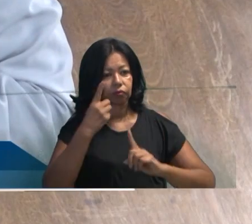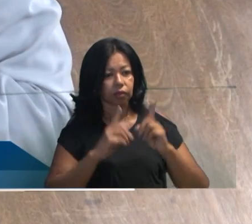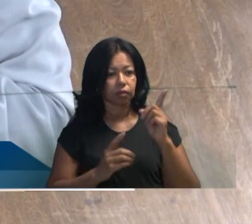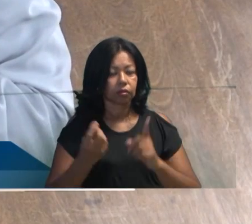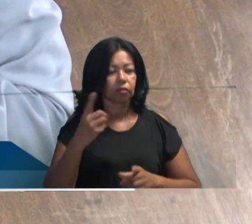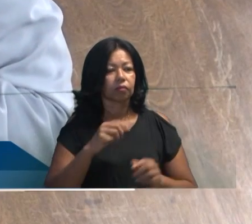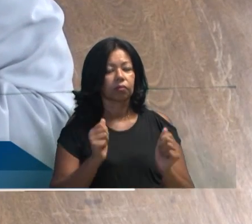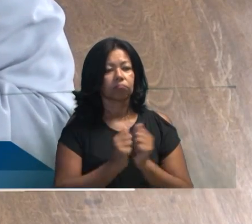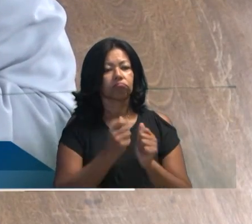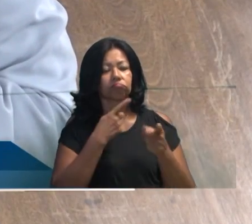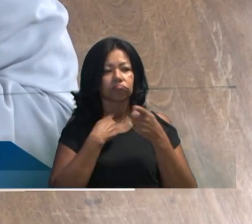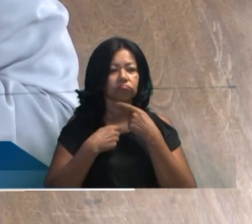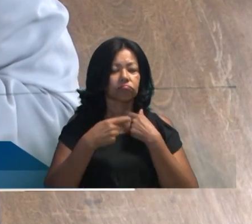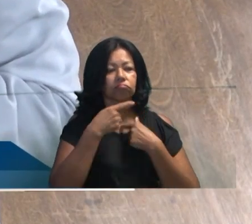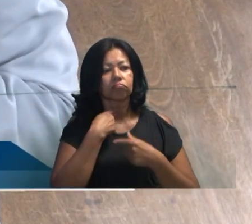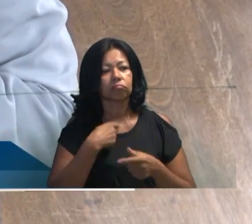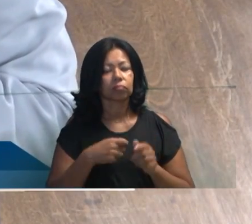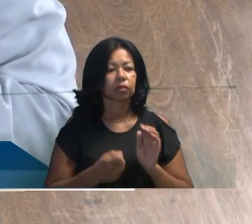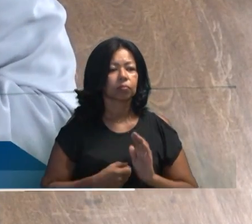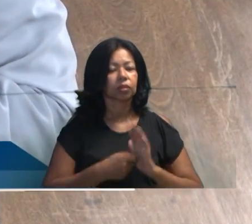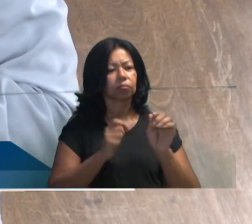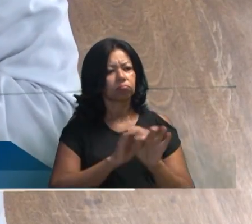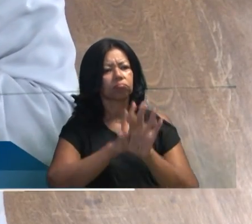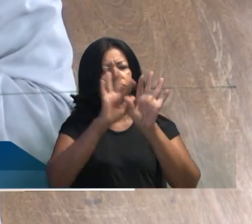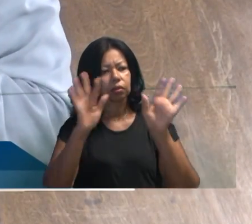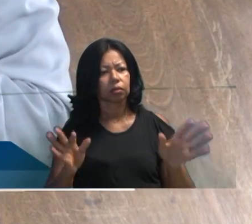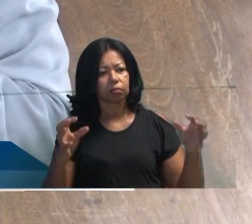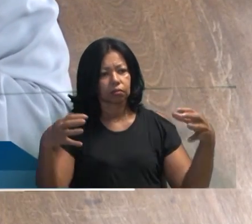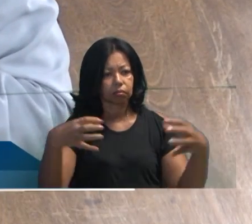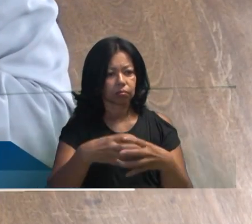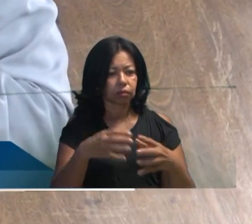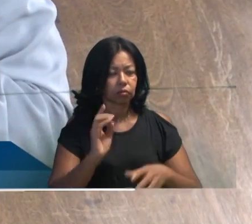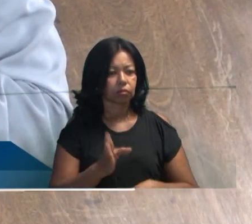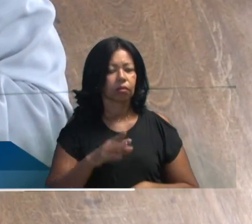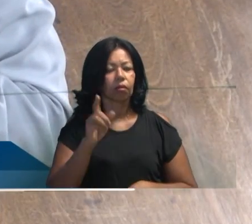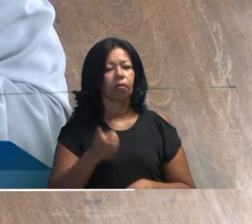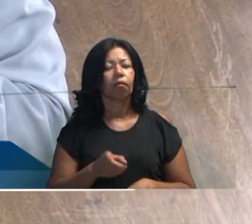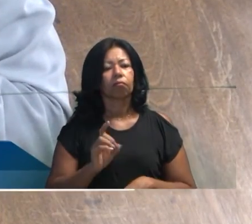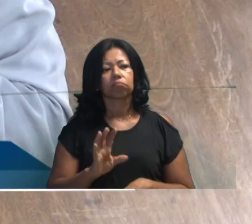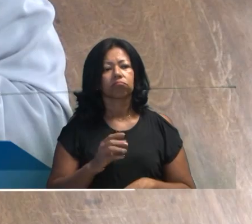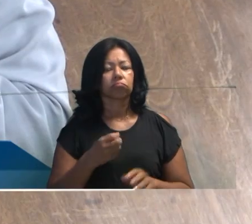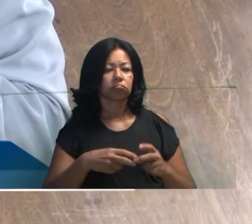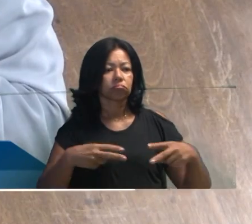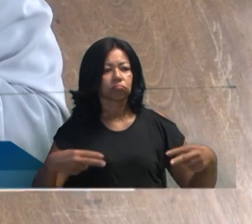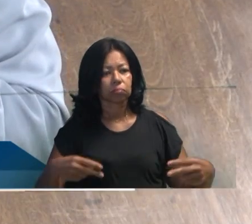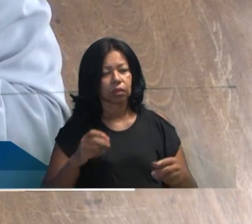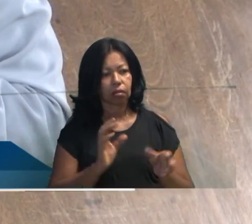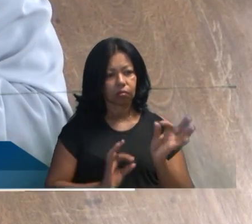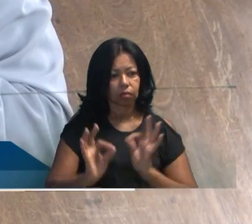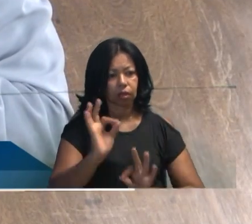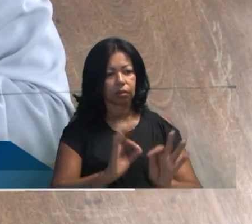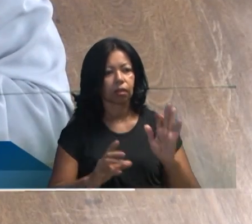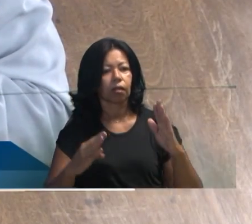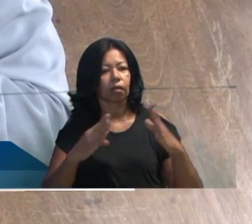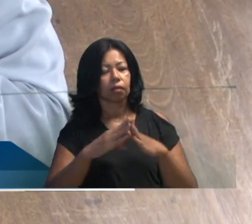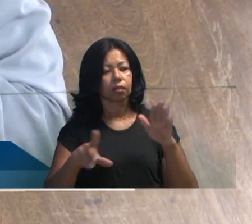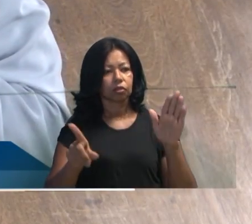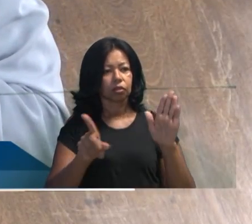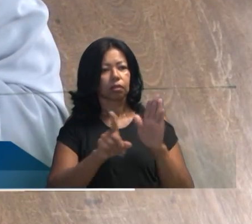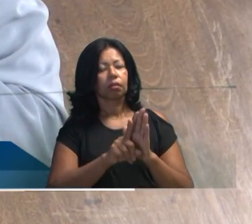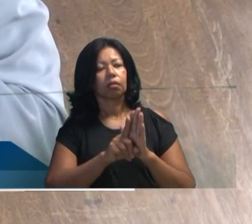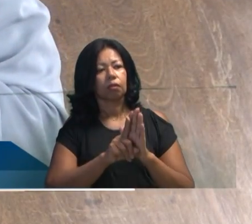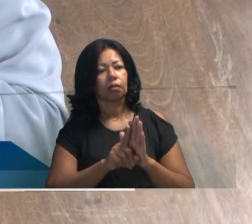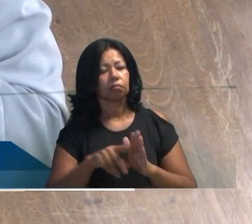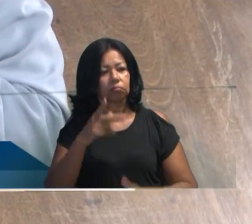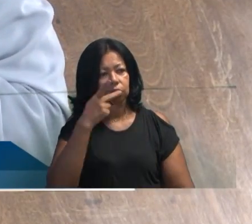vem aí com muita vontade de passar uma transparência EA comissão já é nada mais do que uma coisa que você vai organizar a casa de leis né